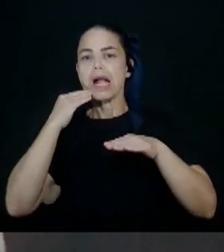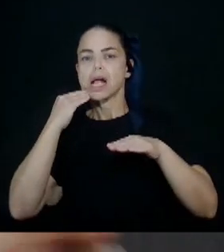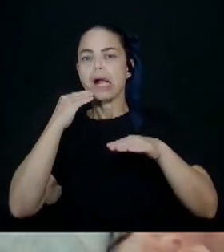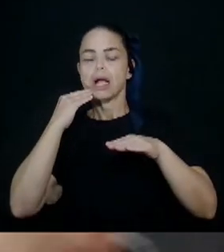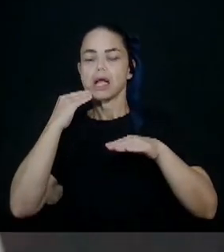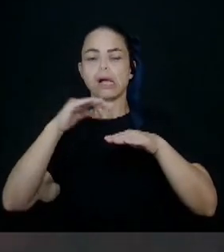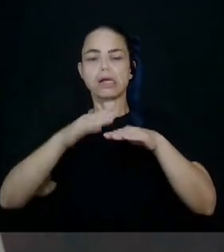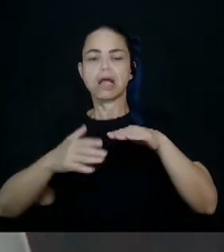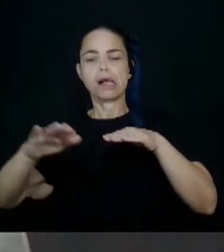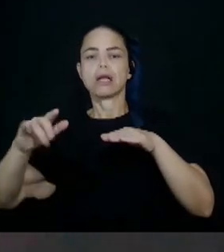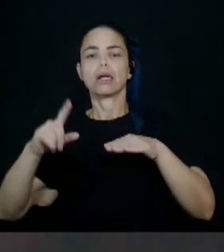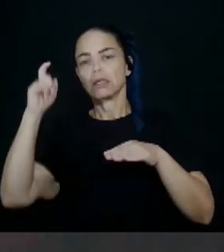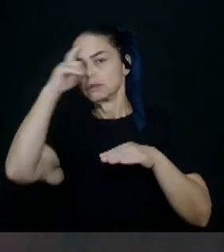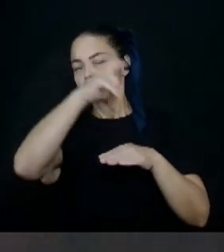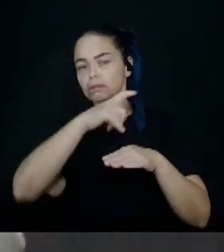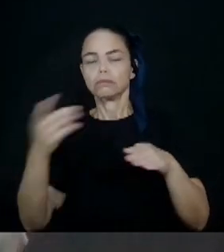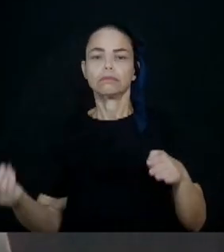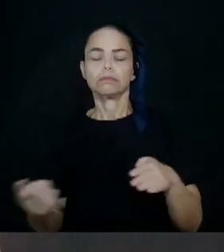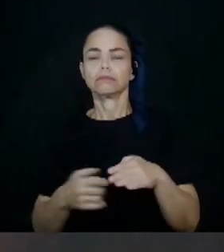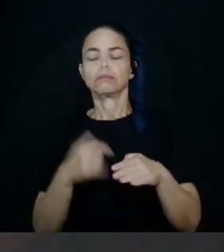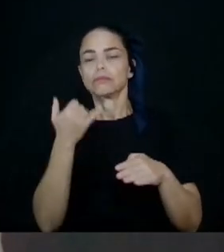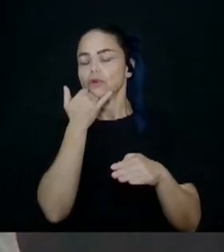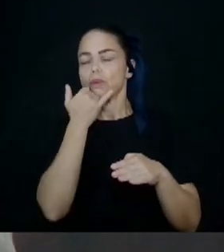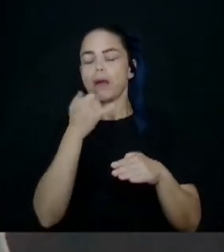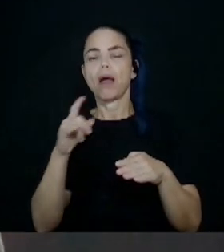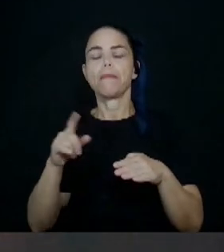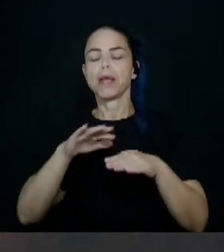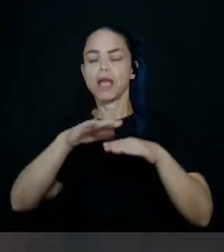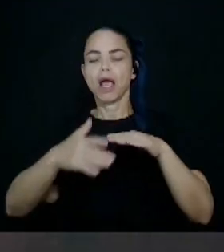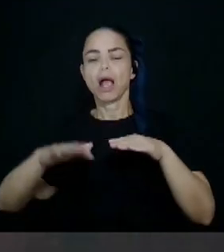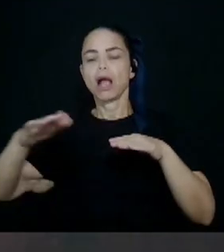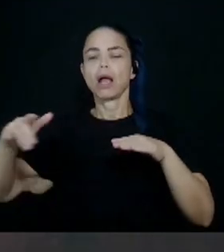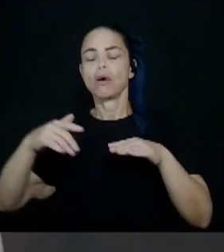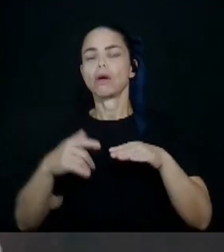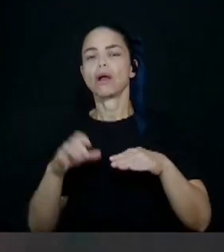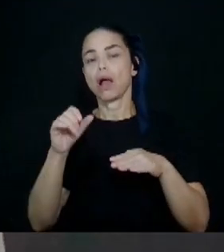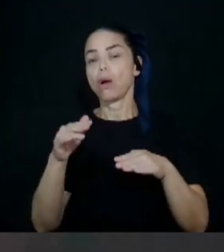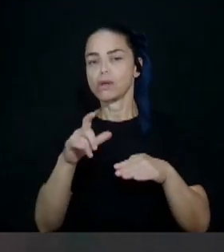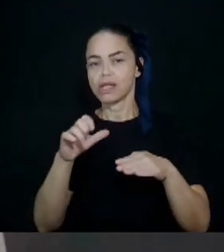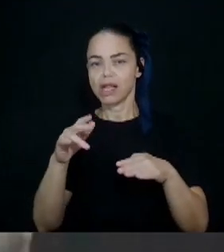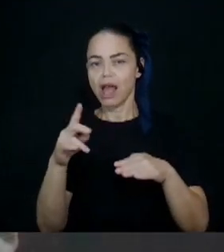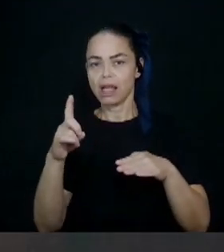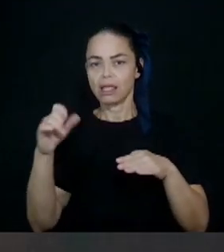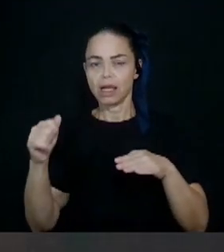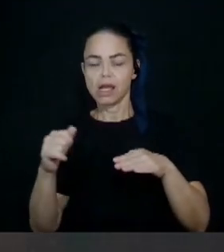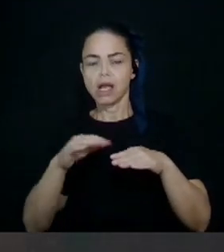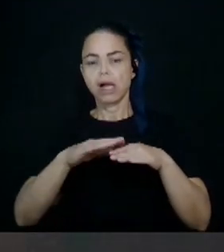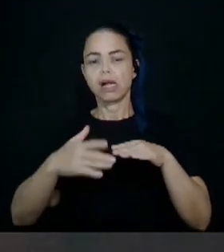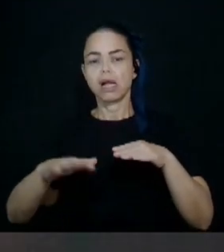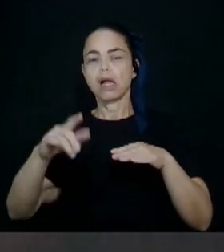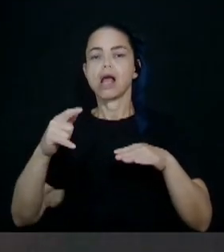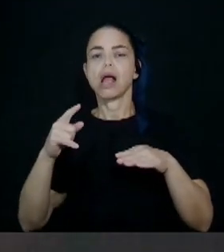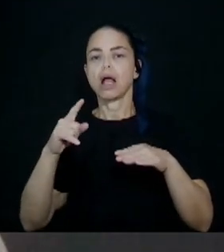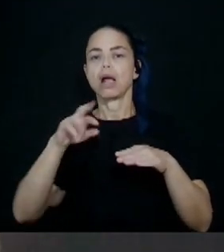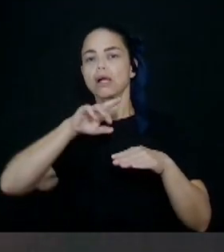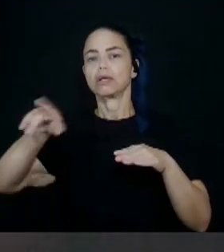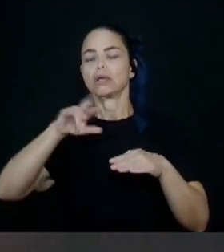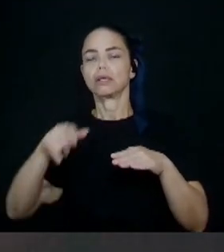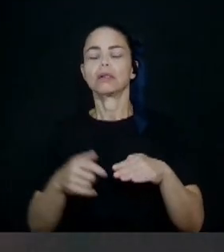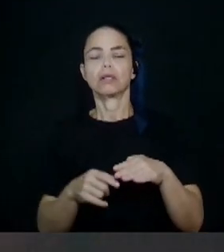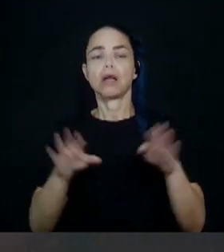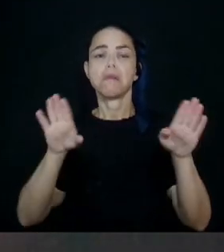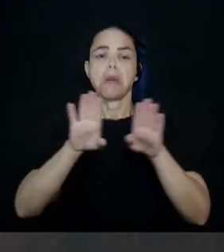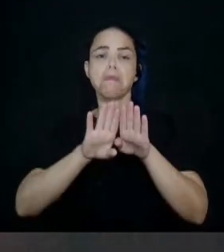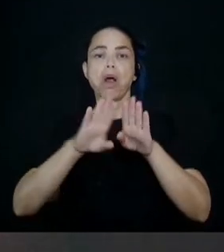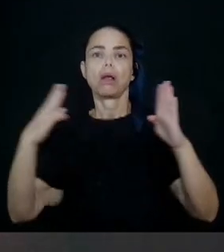do outro. De novo, nós voltando para esse ego inflado, porque o meu tem que ser diferente, a minha porta é maior do que a sua.